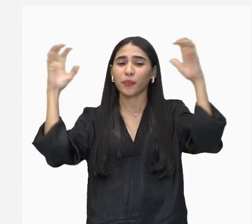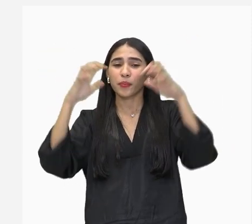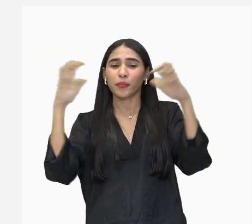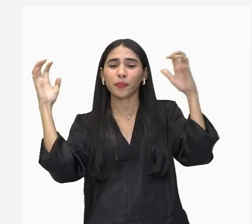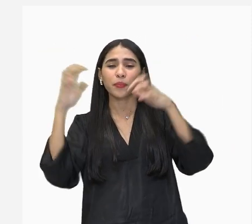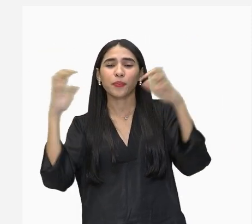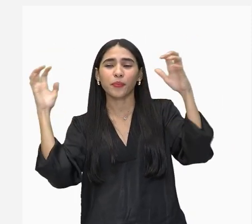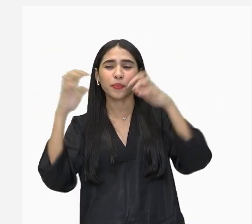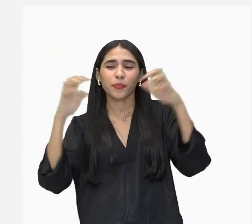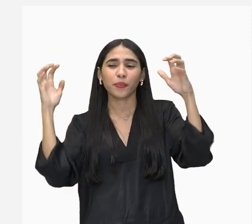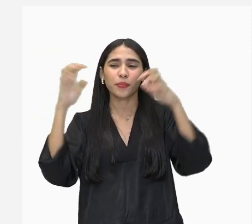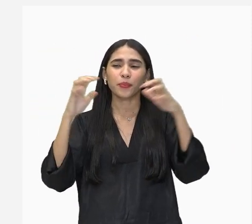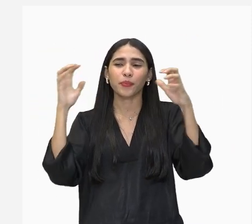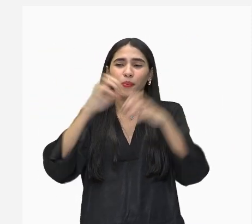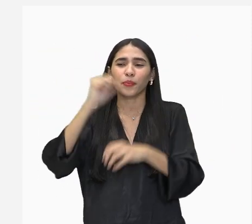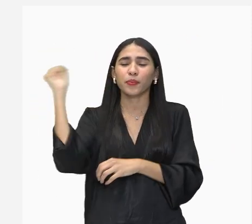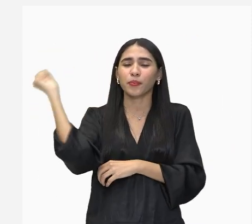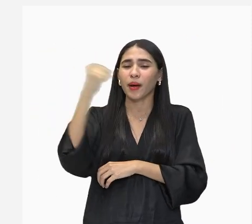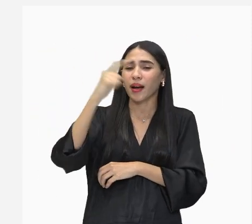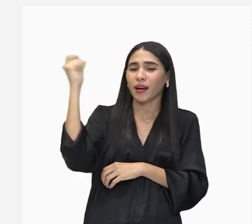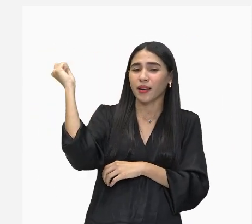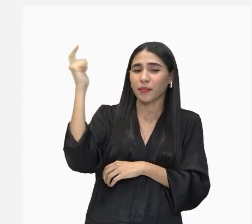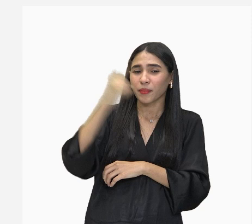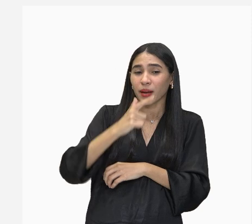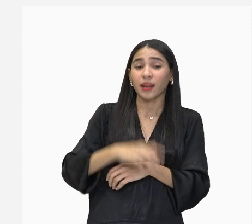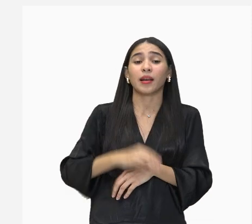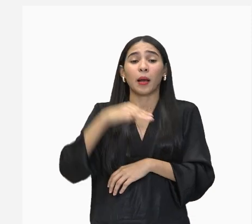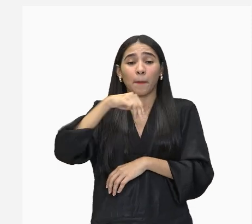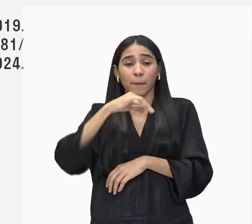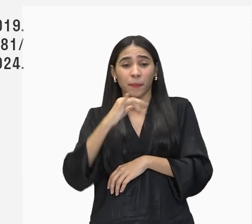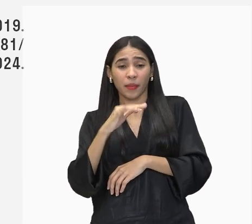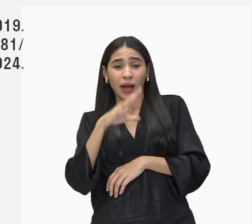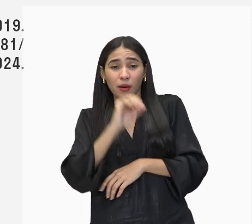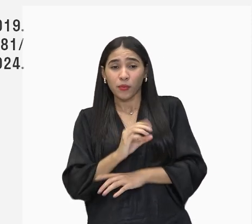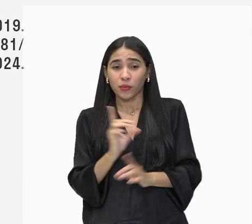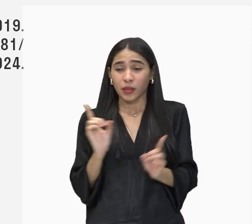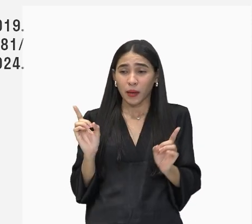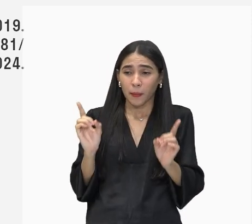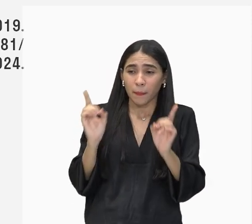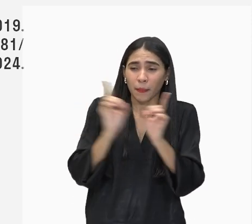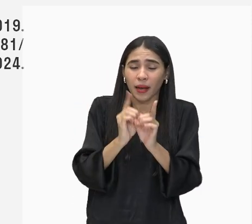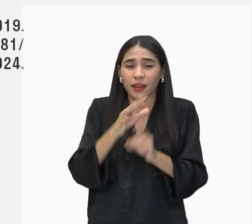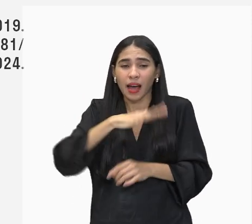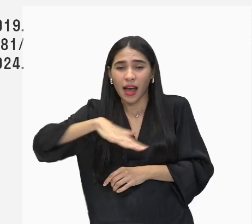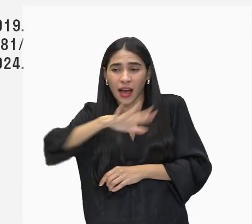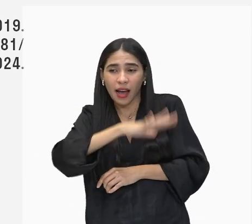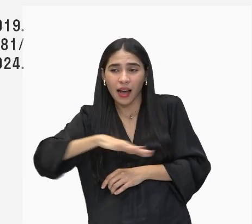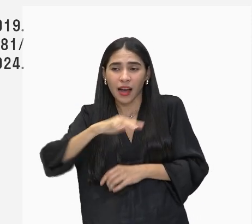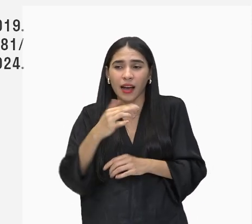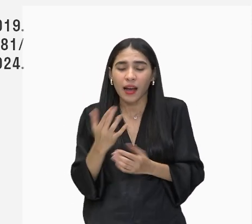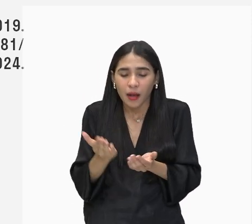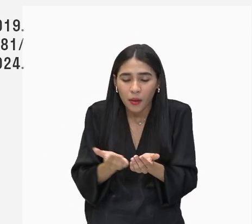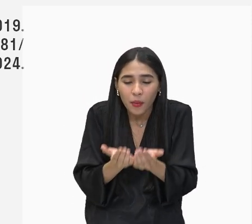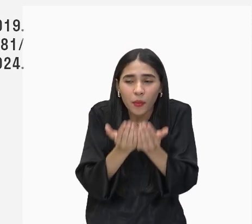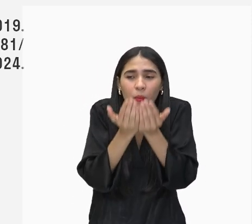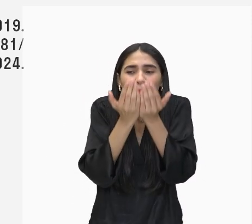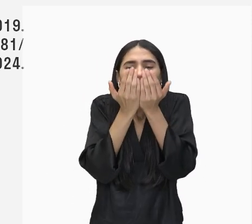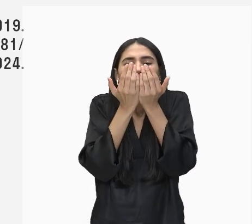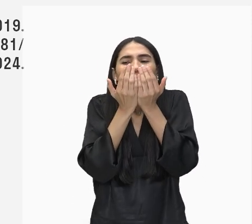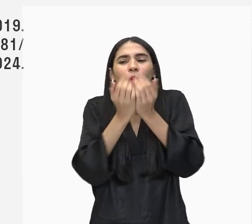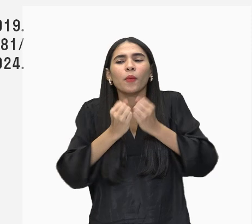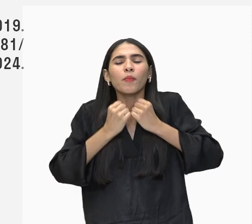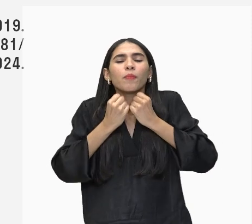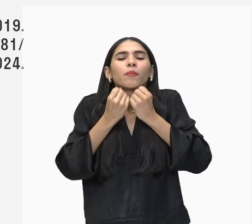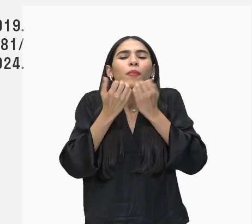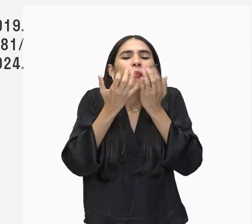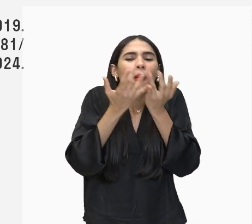debulhando luz feito milho. Macunaíma chegou perto de uma poça, bebeu água de lama e vomitou a